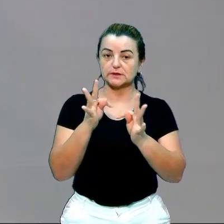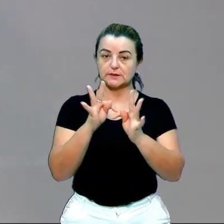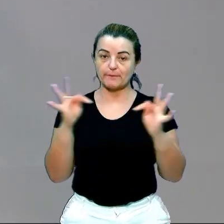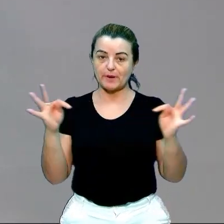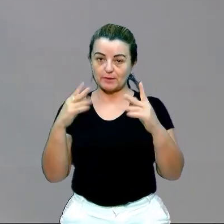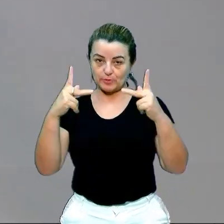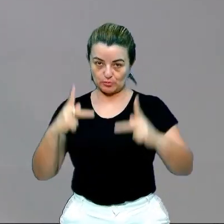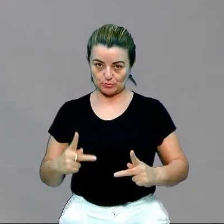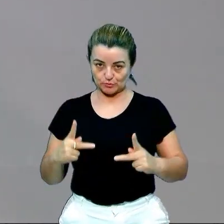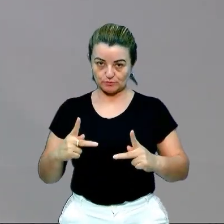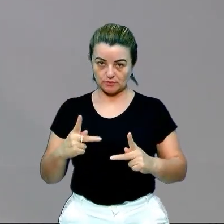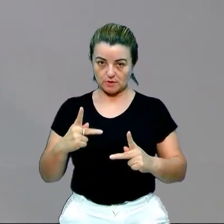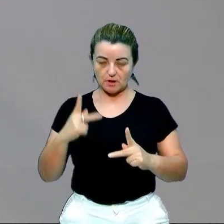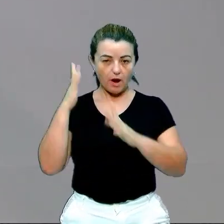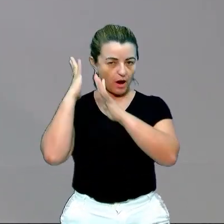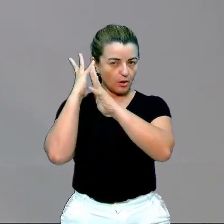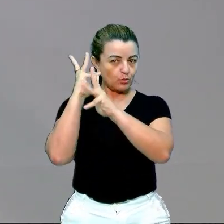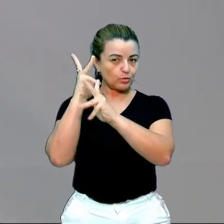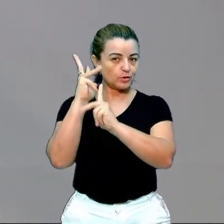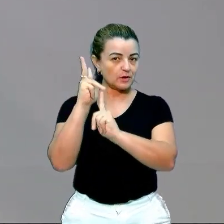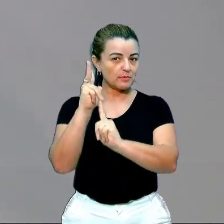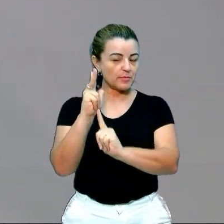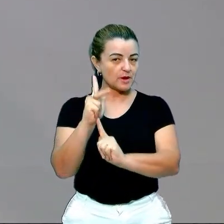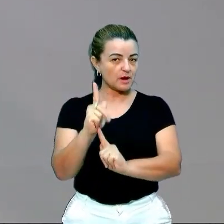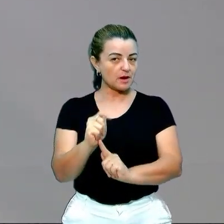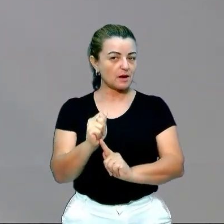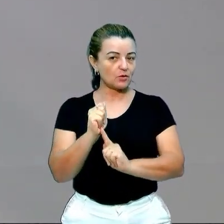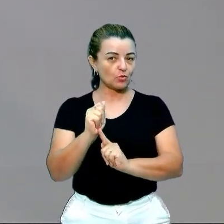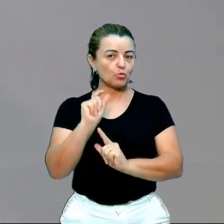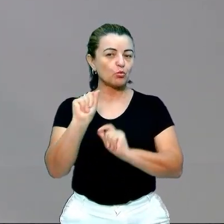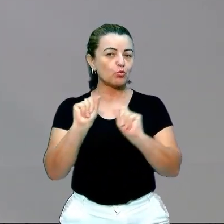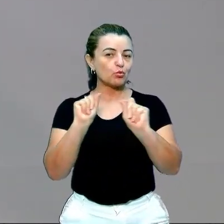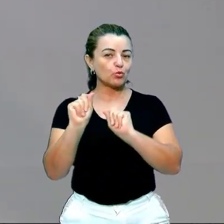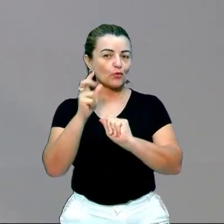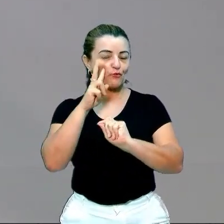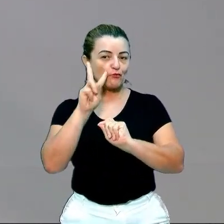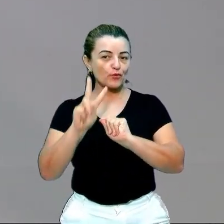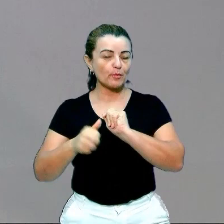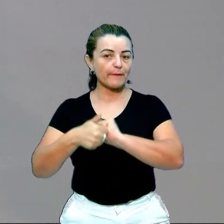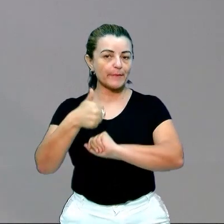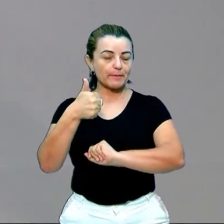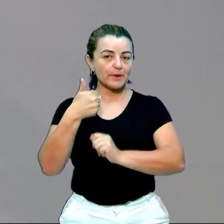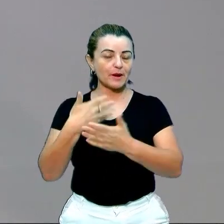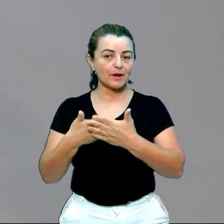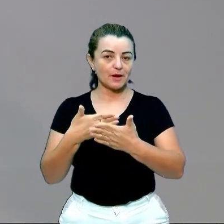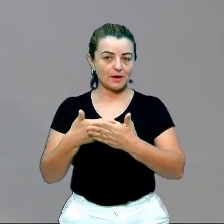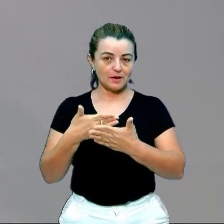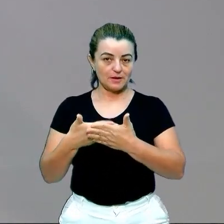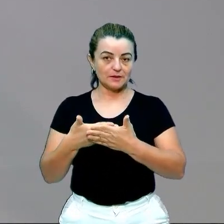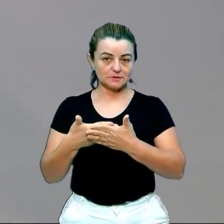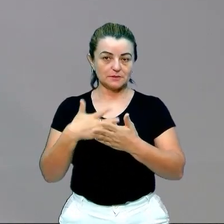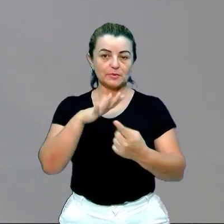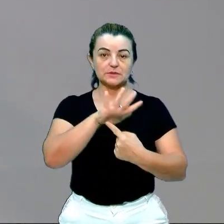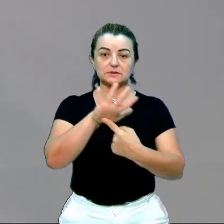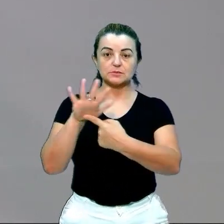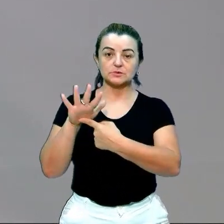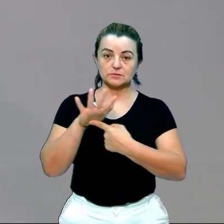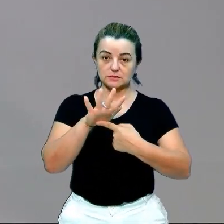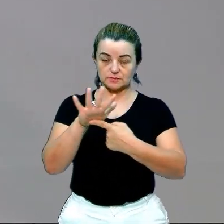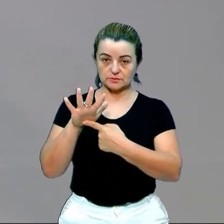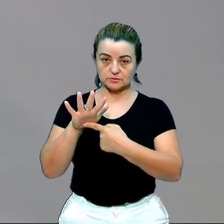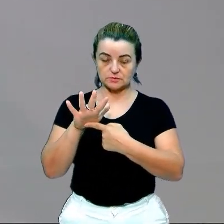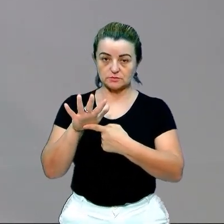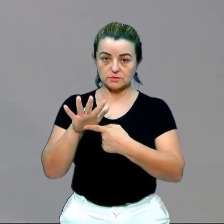periódica. Vamos só dar uma relembrada aí o que nós vimos na primeira aula. Nós falamos acerca dos aspectos